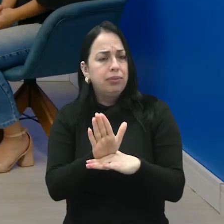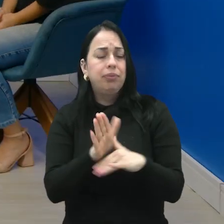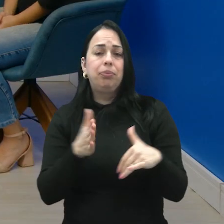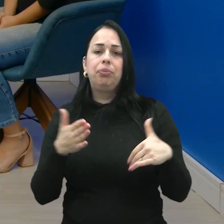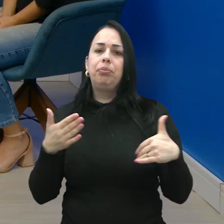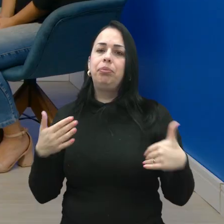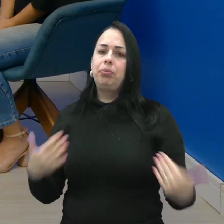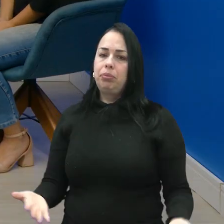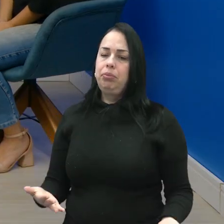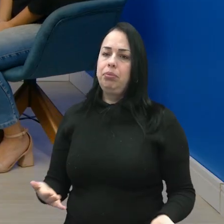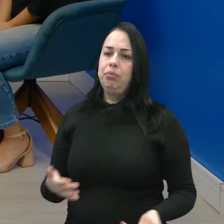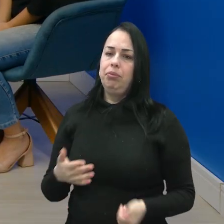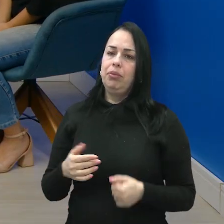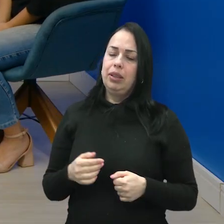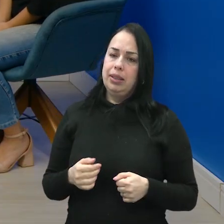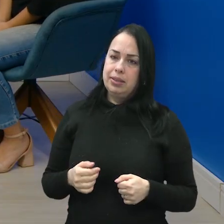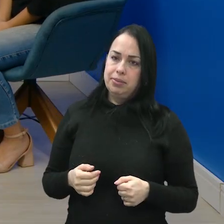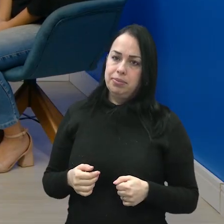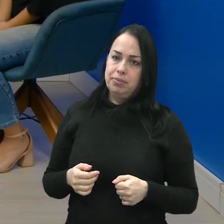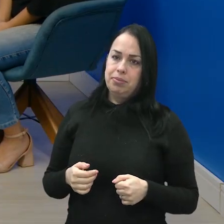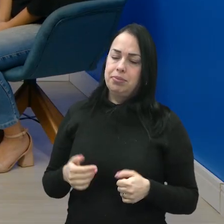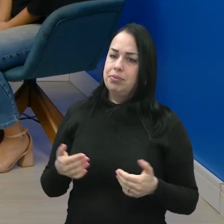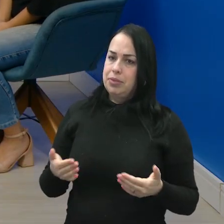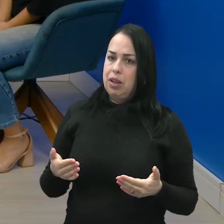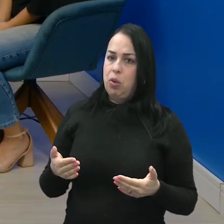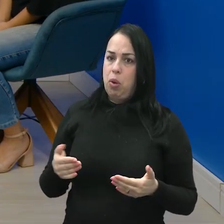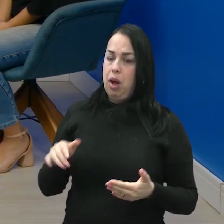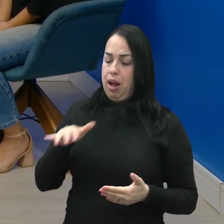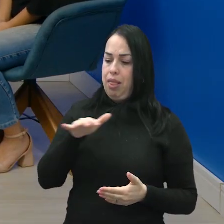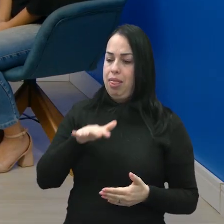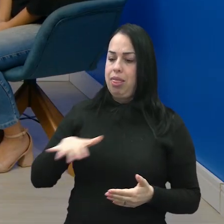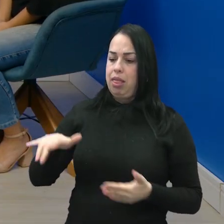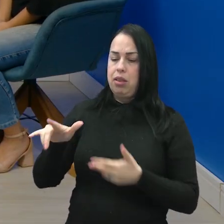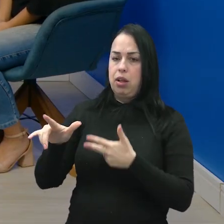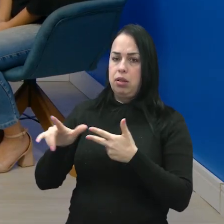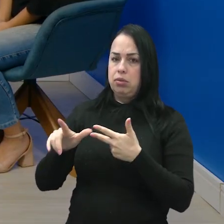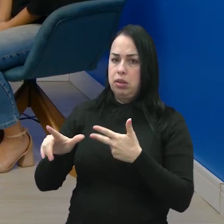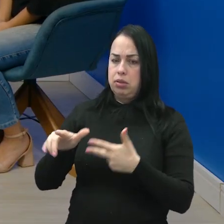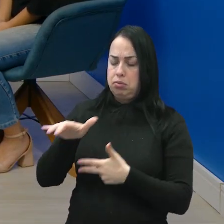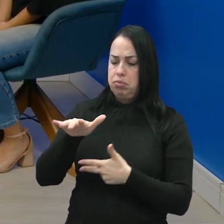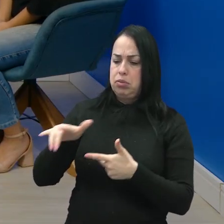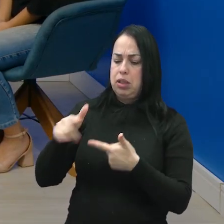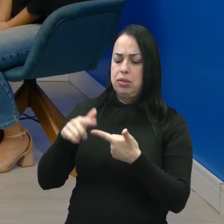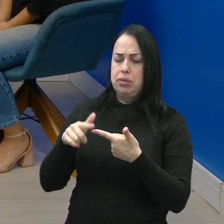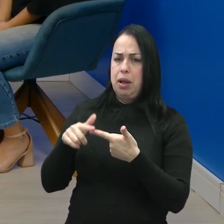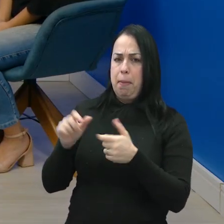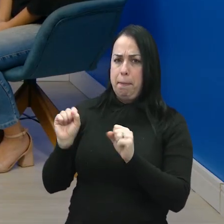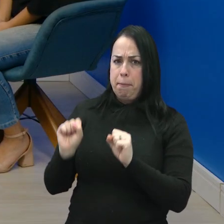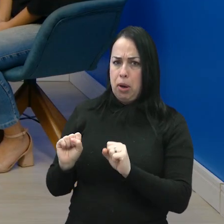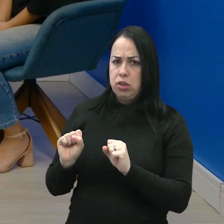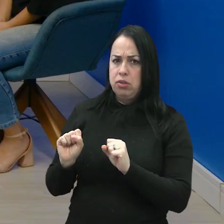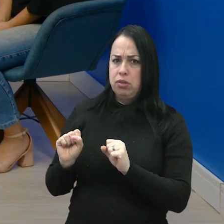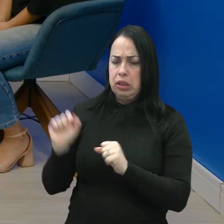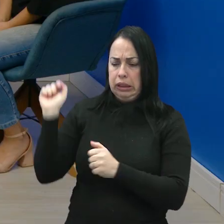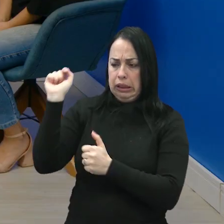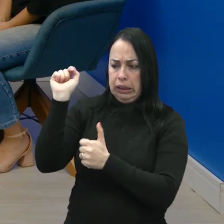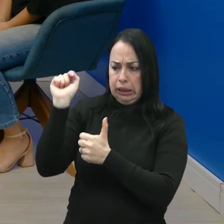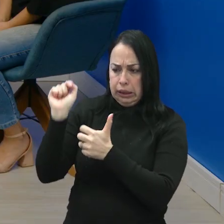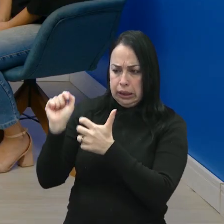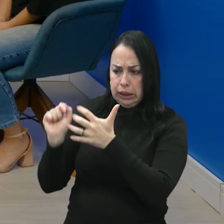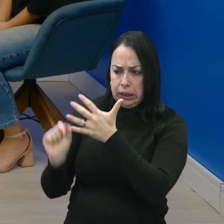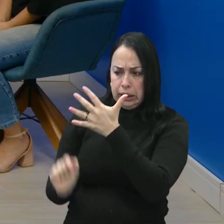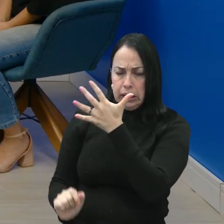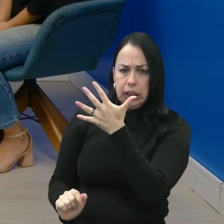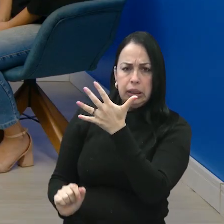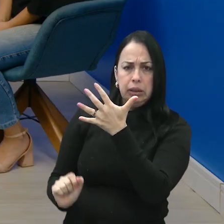alguma forma, Carreira, o poder legislativo, ele pode ficar sobrecarregado